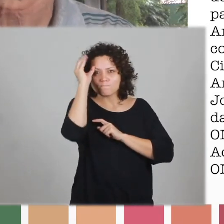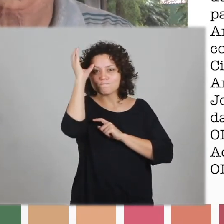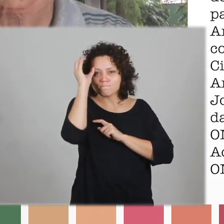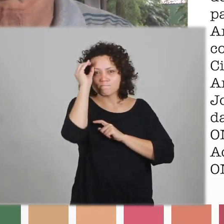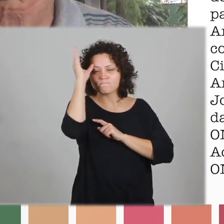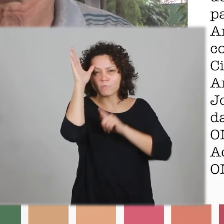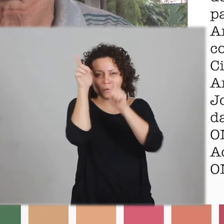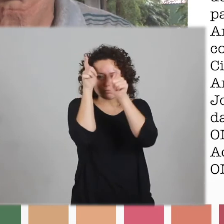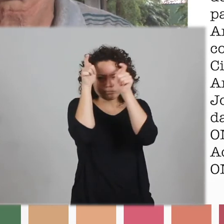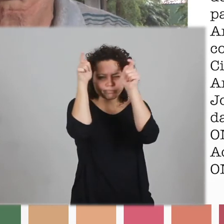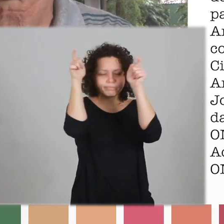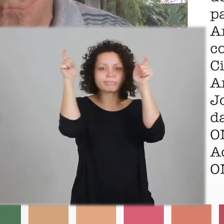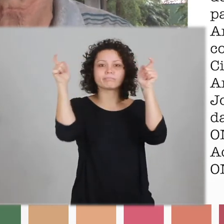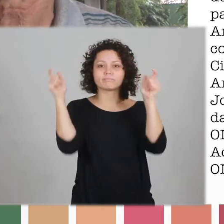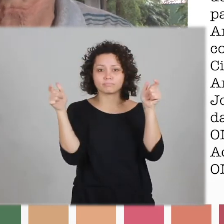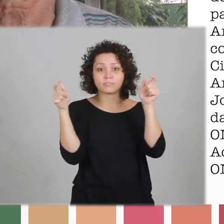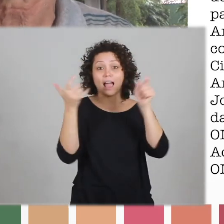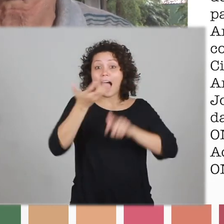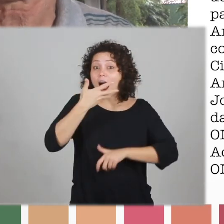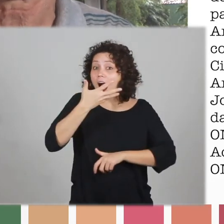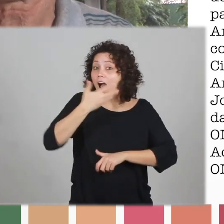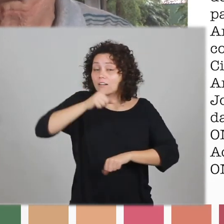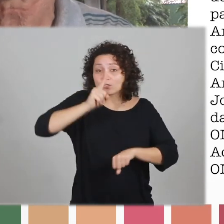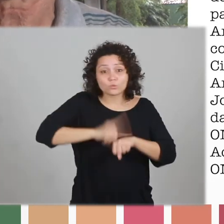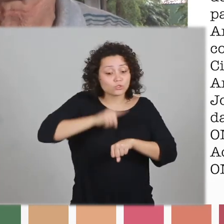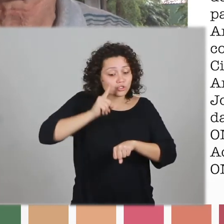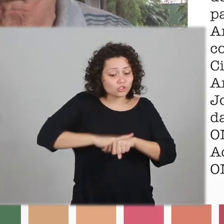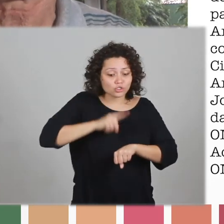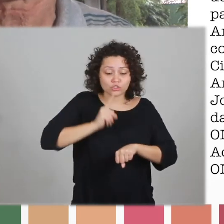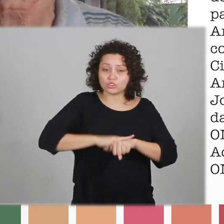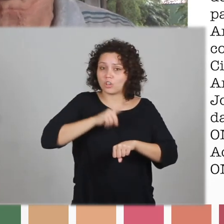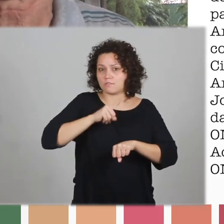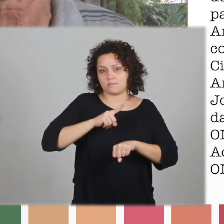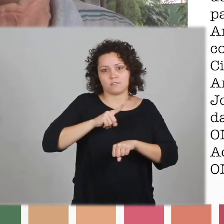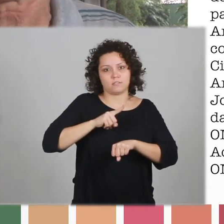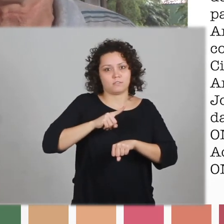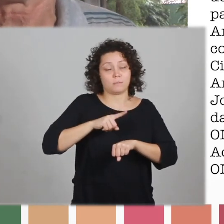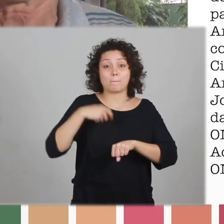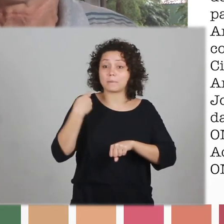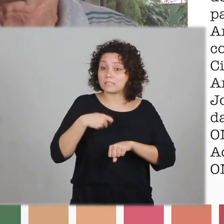urgência tem que ser levado em conta em relação à promoção e